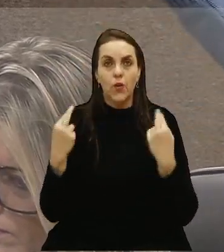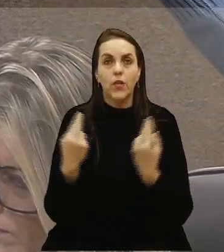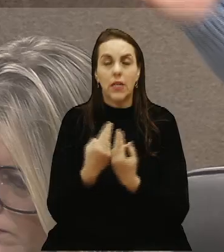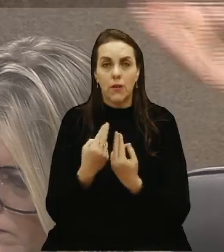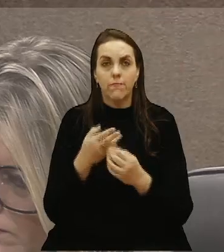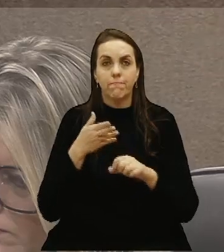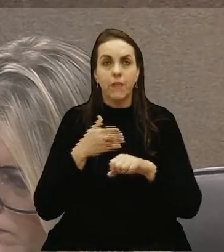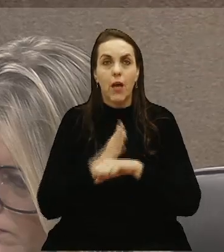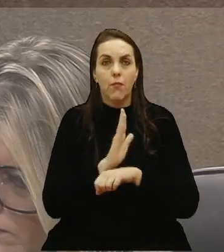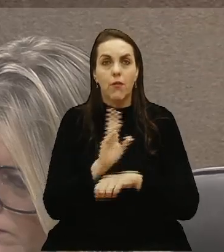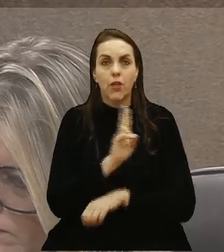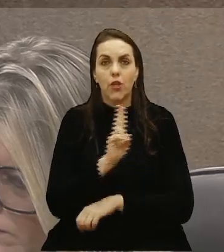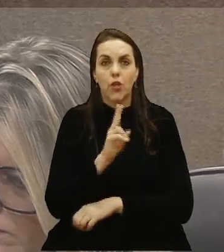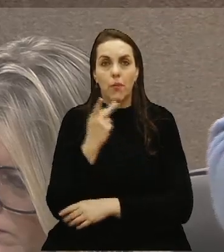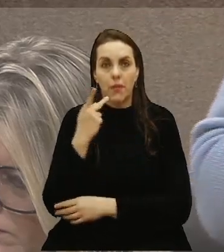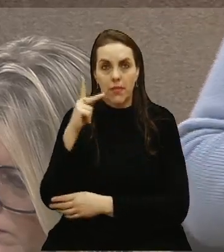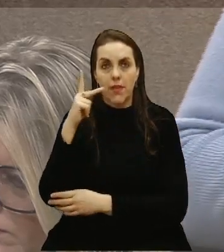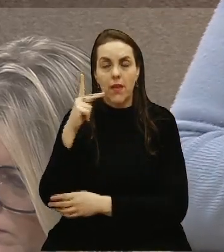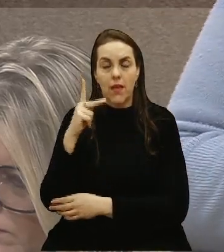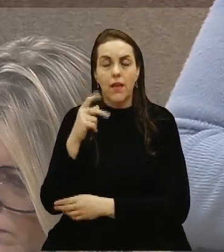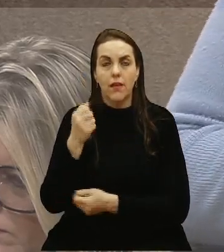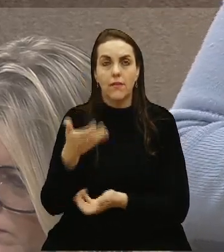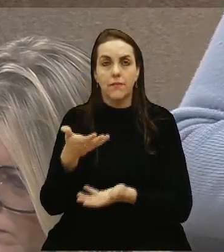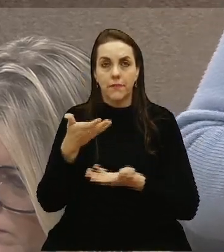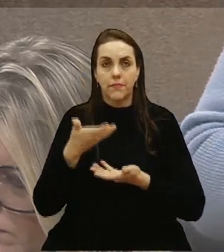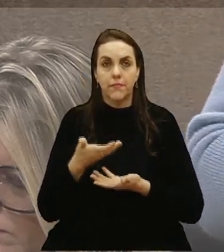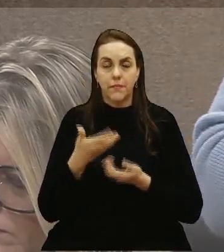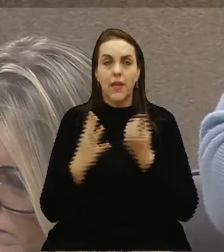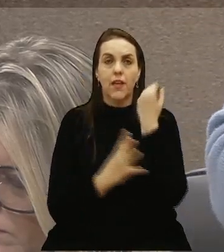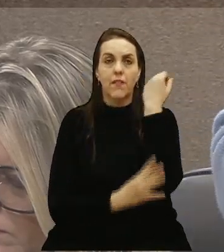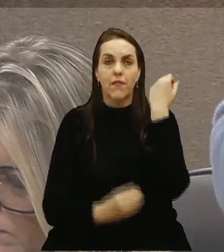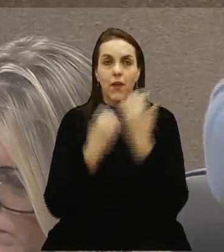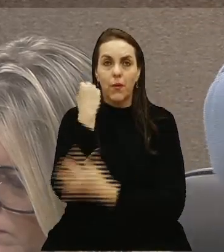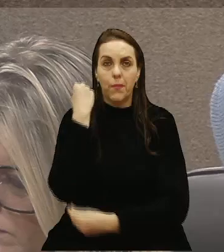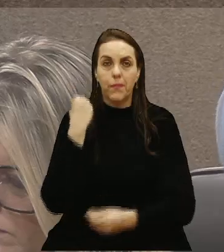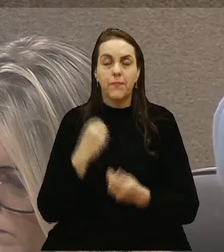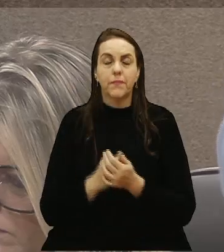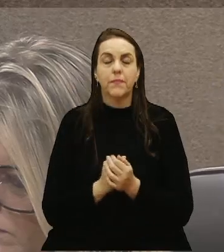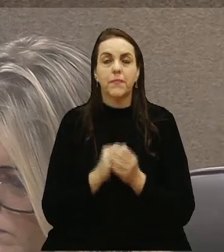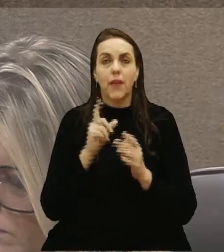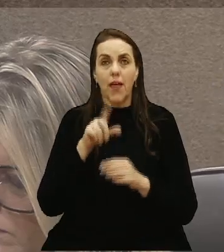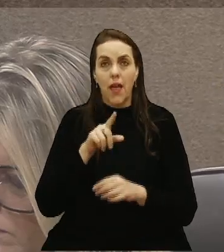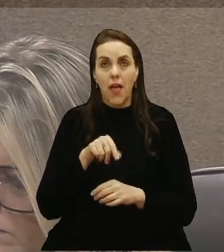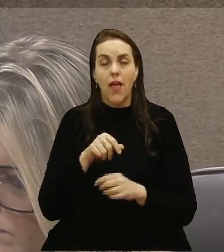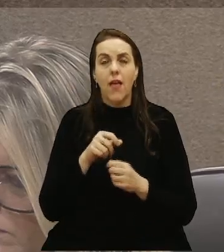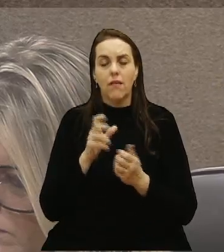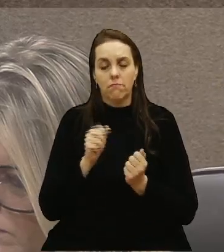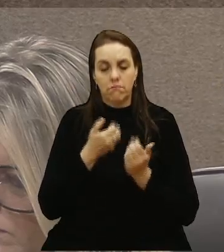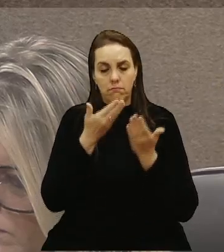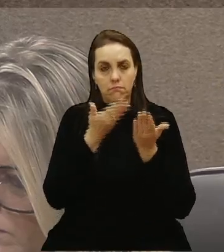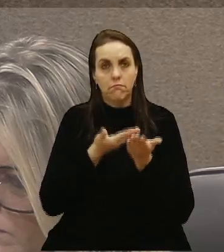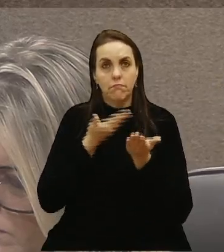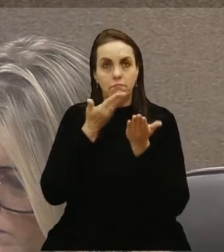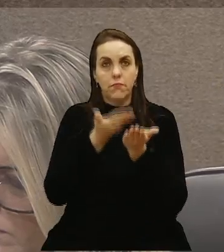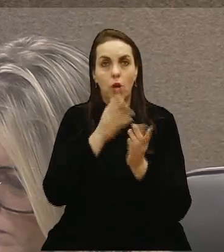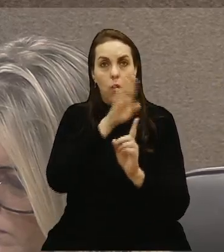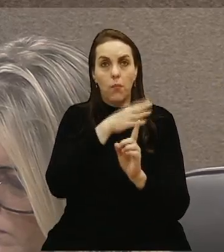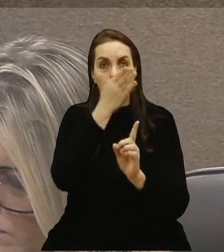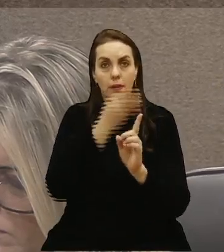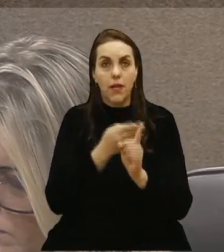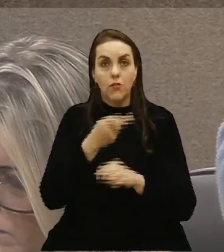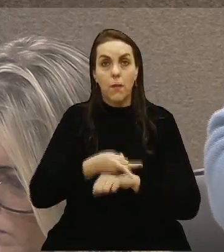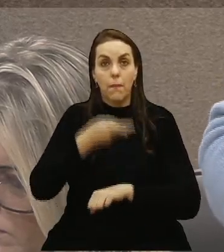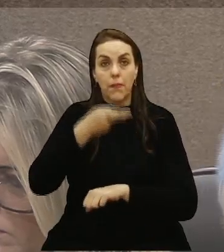nome dele, então, para receber na Semana Farroupilha uma grande distinção aqui do Parlamento, né, o prêmio